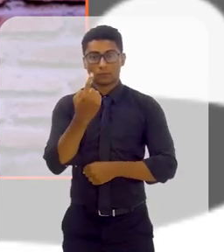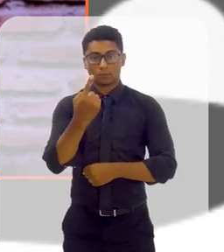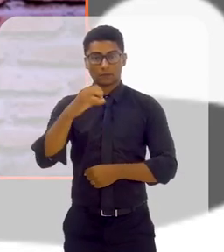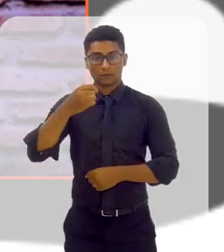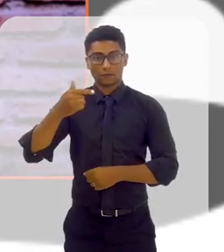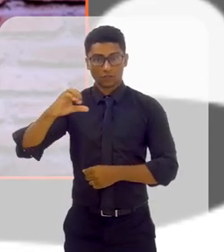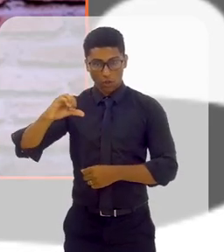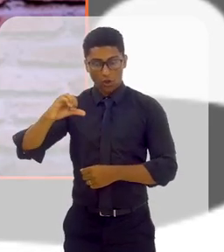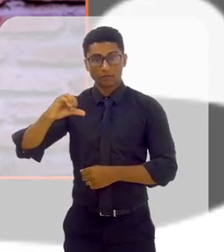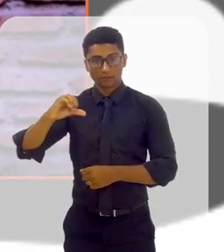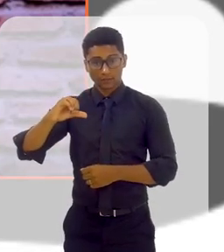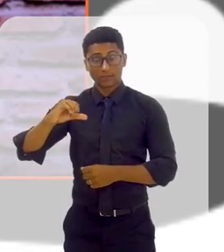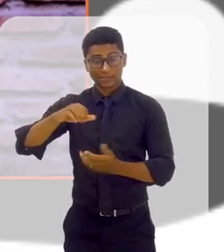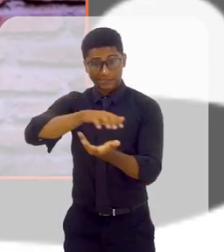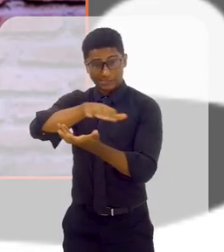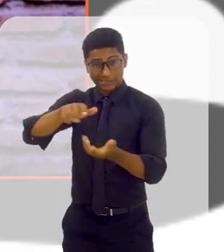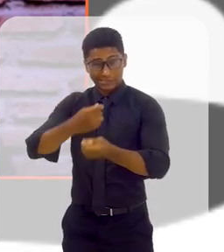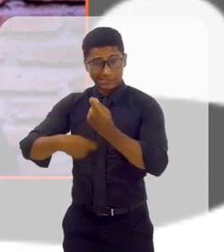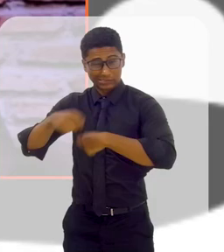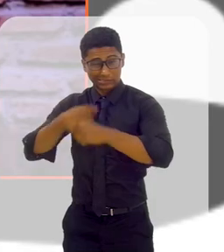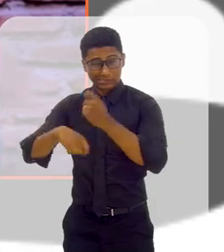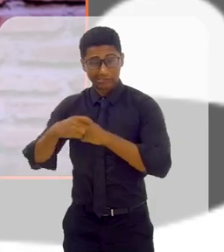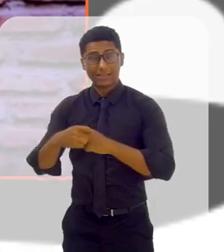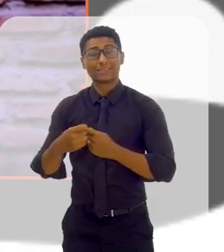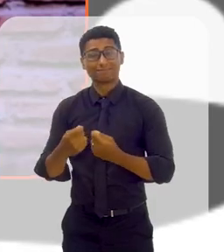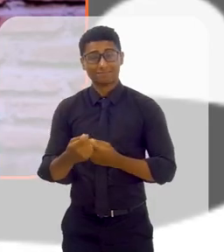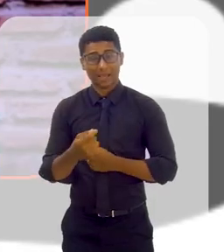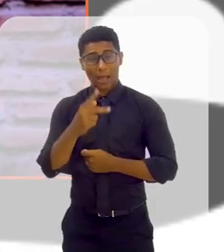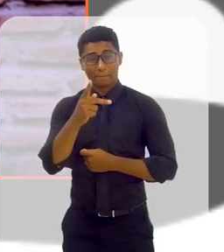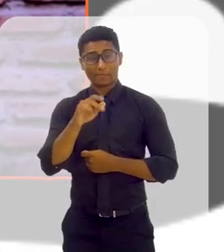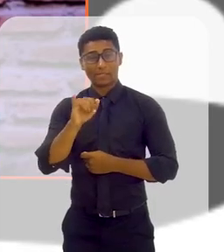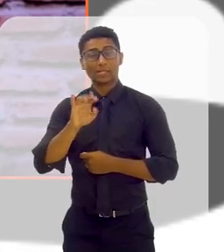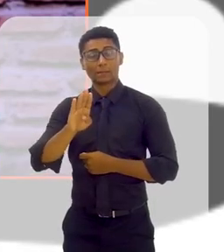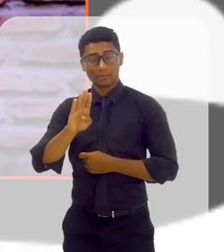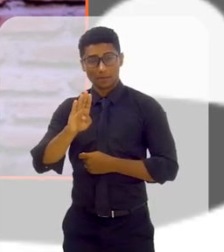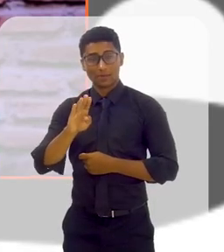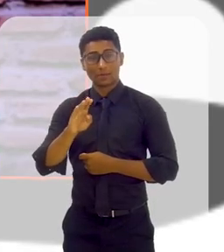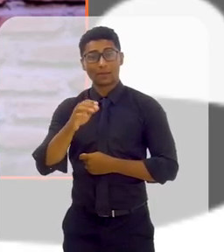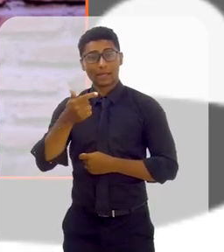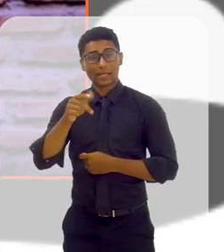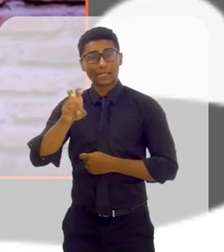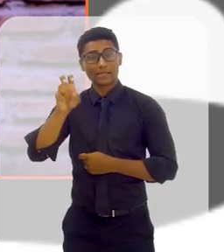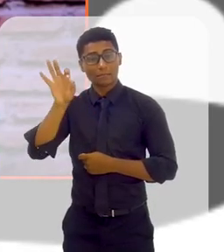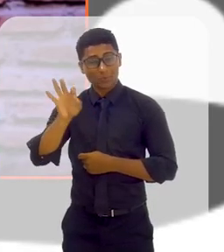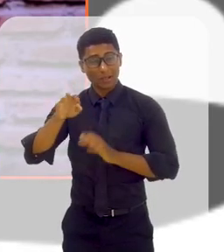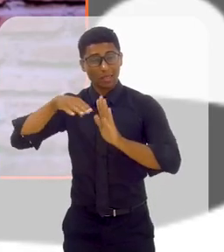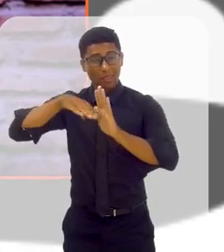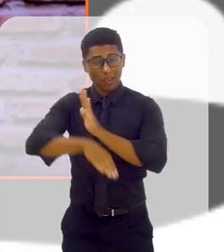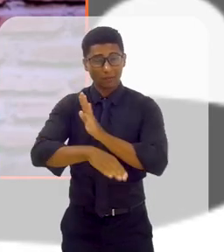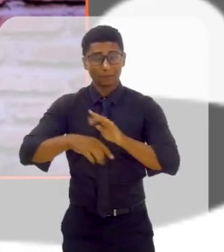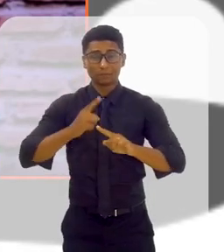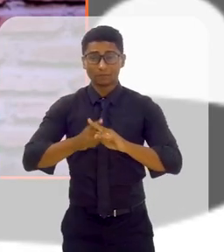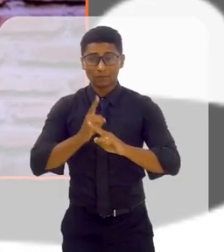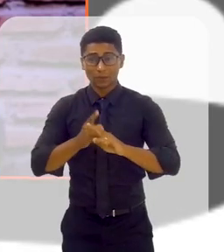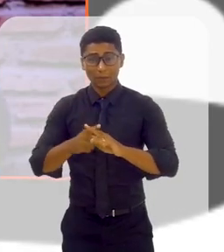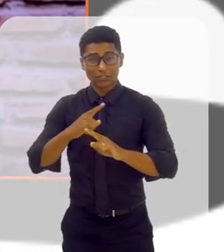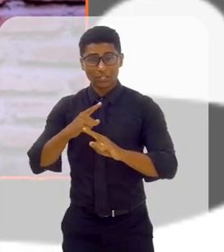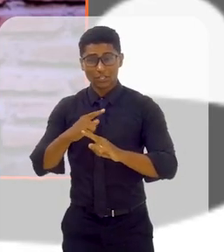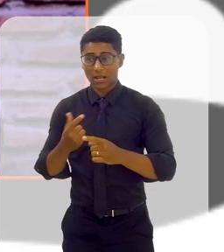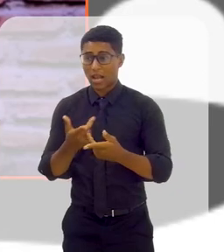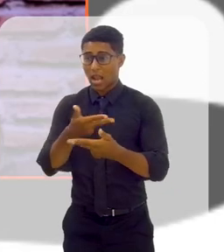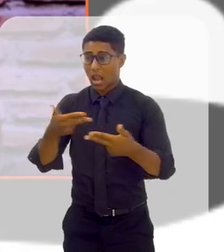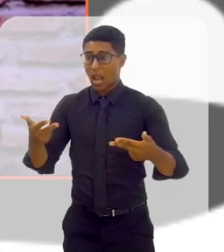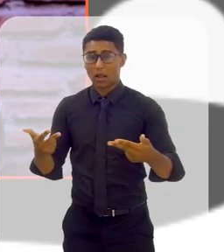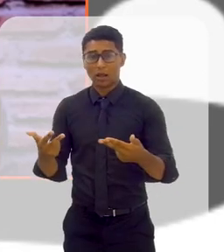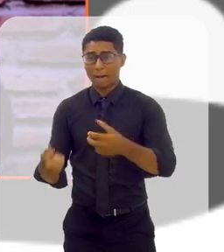15% porque houve um deslocamento entre demanda e oferta eu tinha pouca demanda e